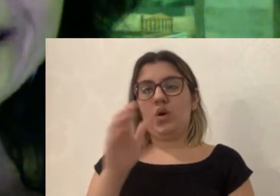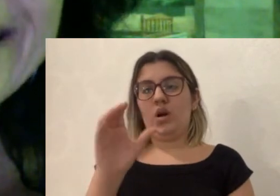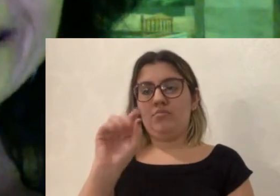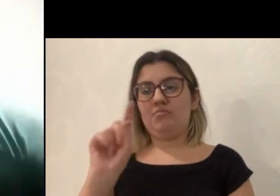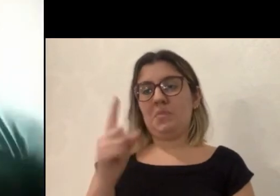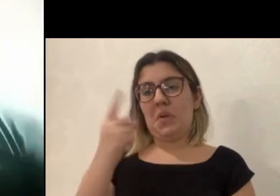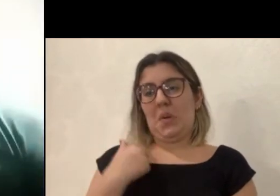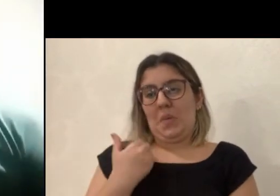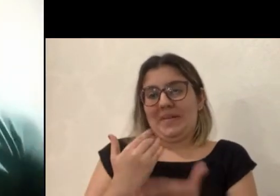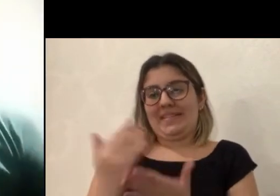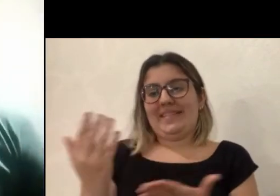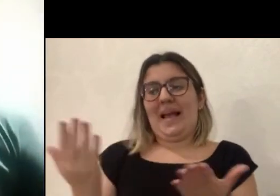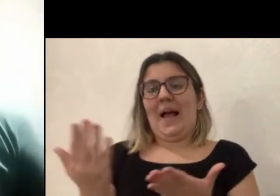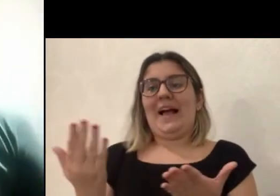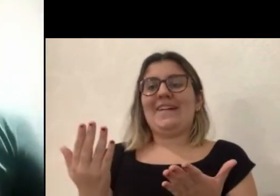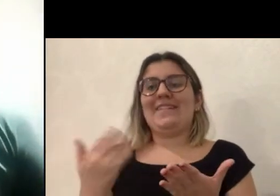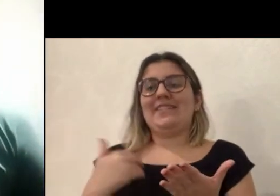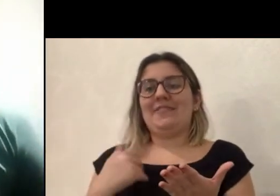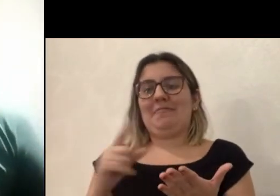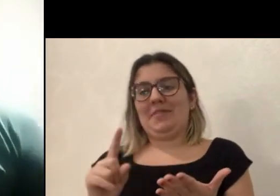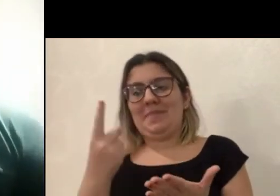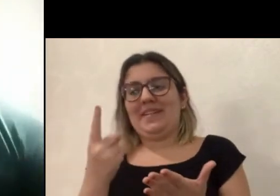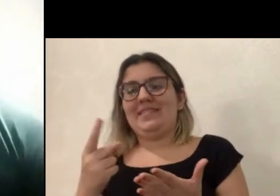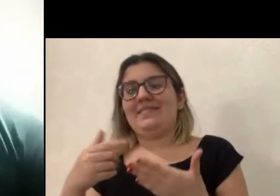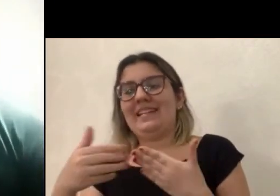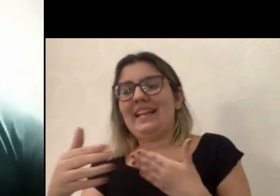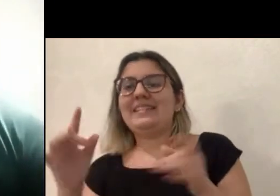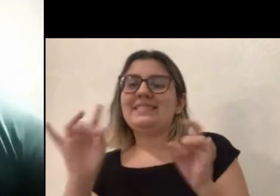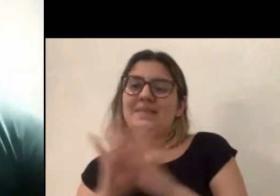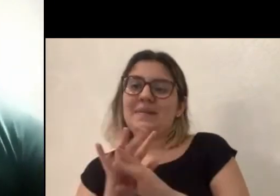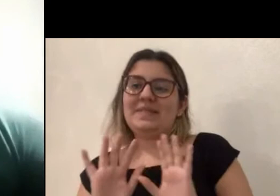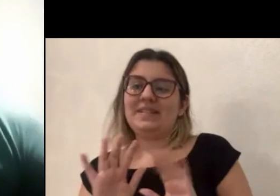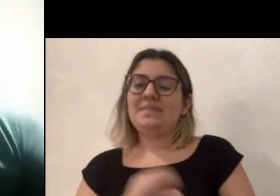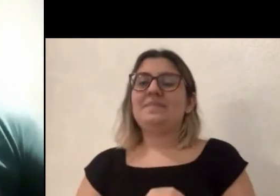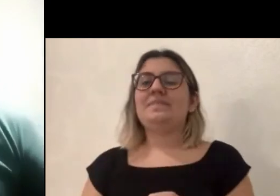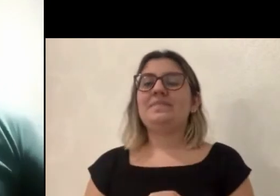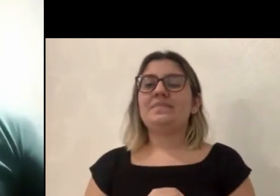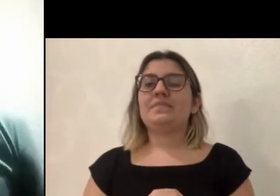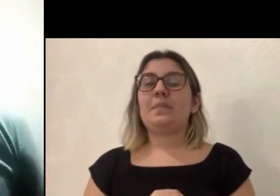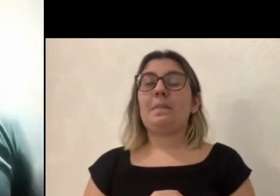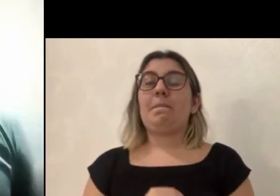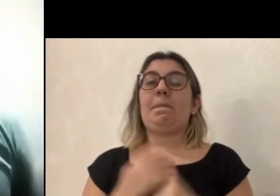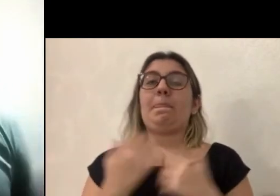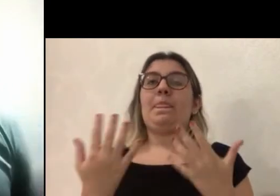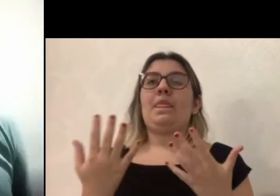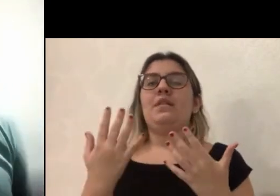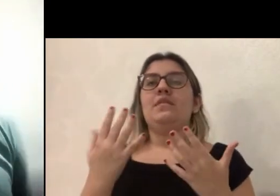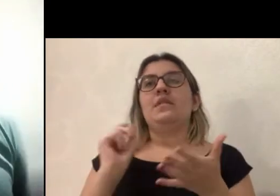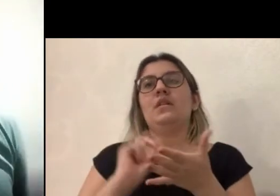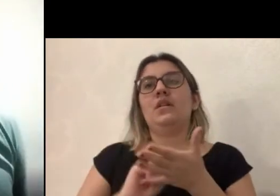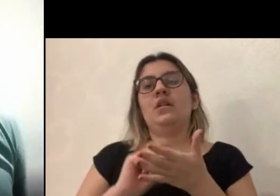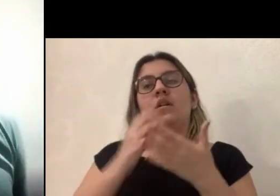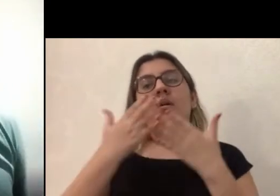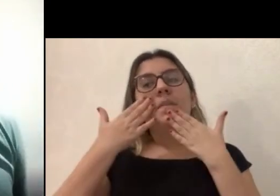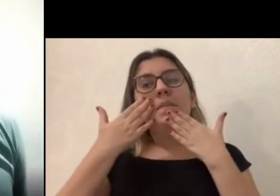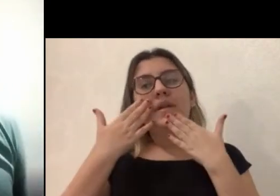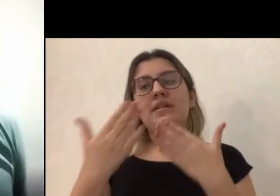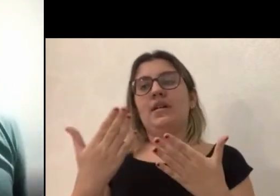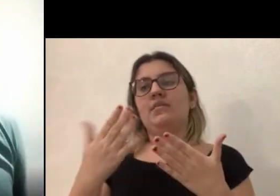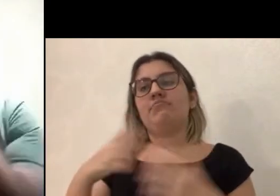Vou lá falar, já que eu comecei, vou começar para terminar. Terminar começando.